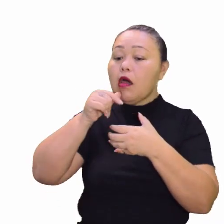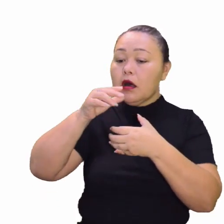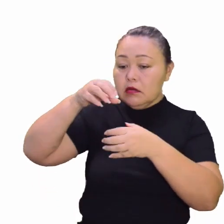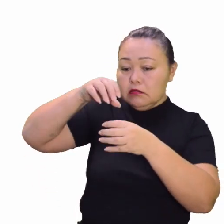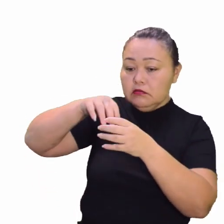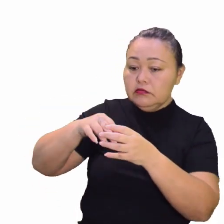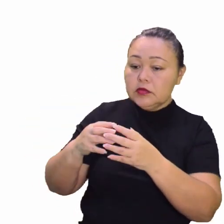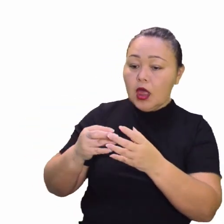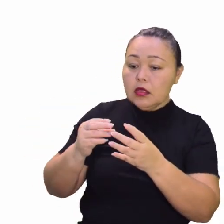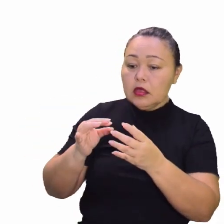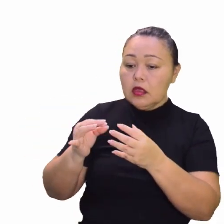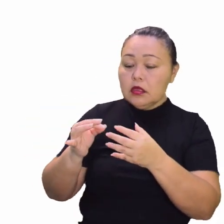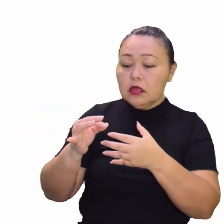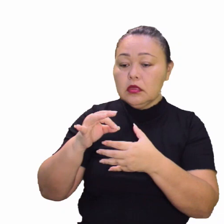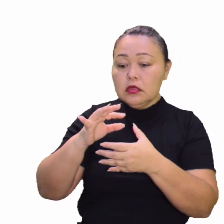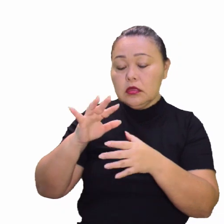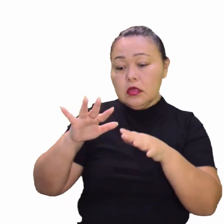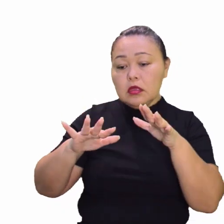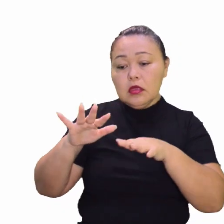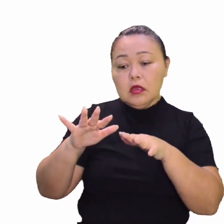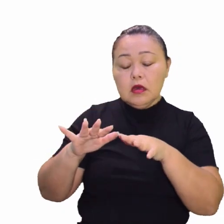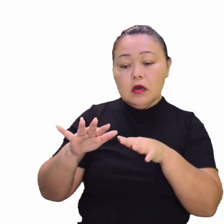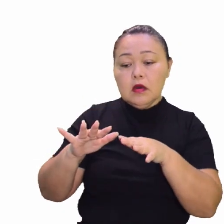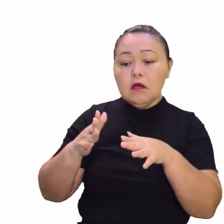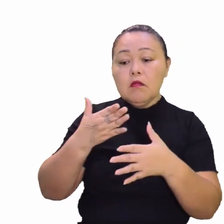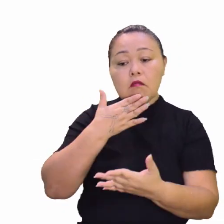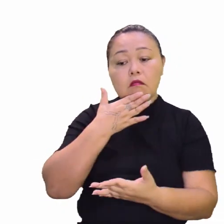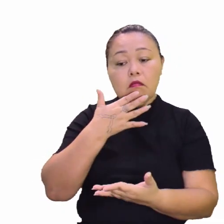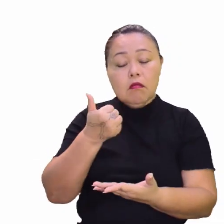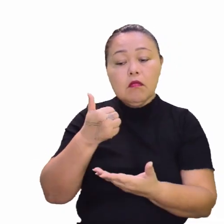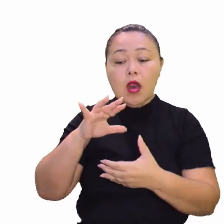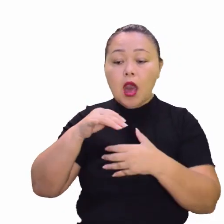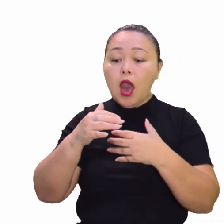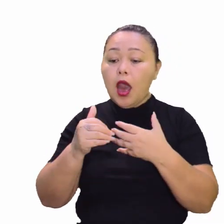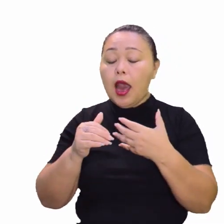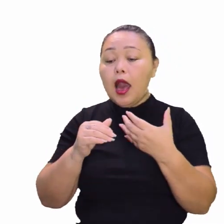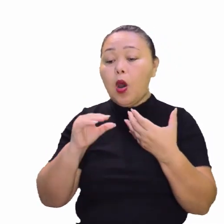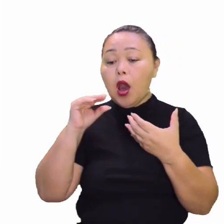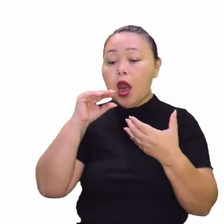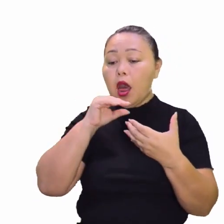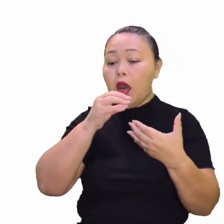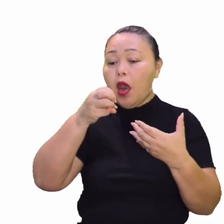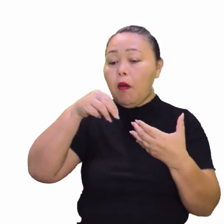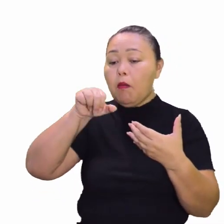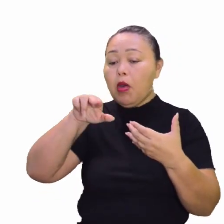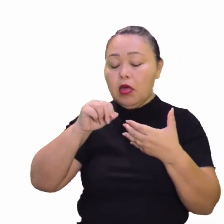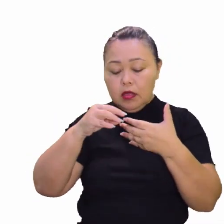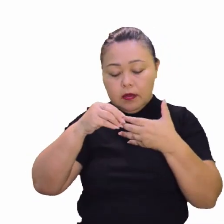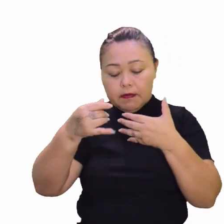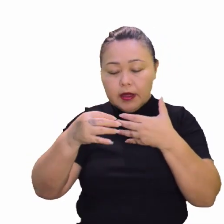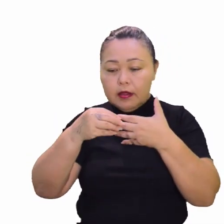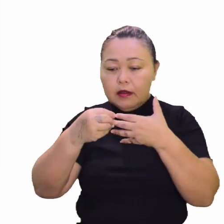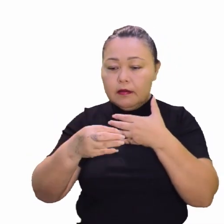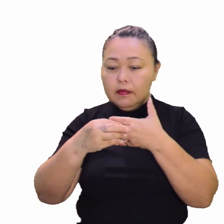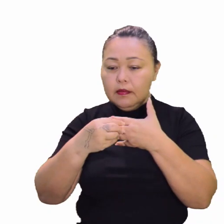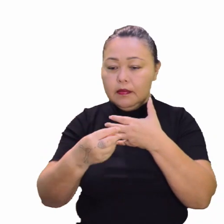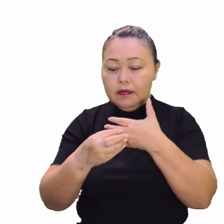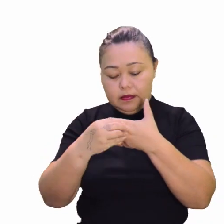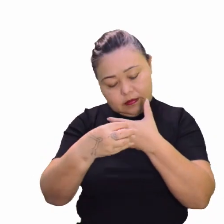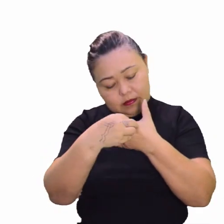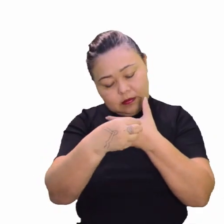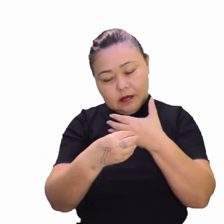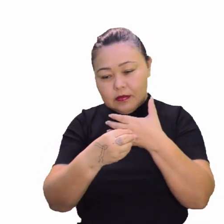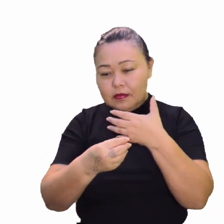água. Nossa, é bom demais. Provavelmente melhor se for uma água morna, né? Aí sai essa casca, aí